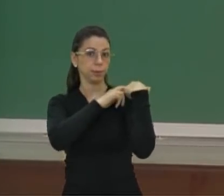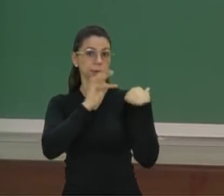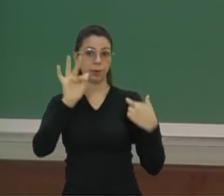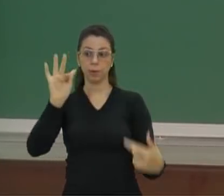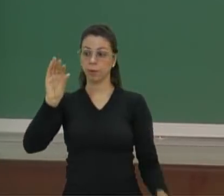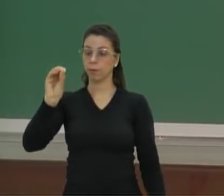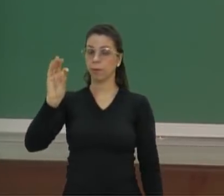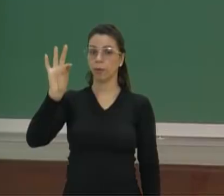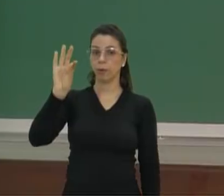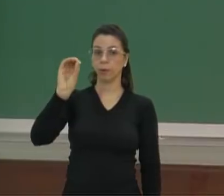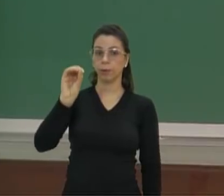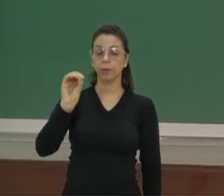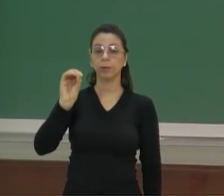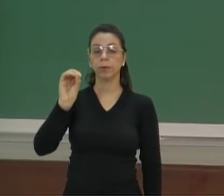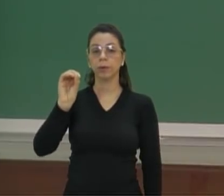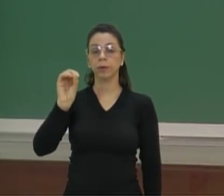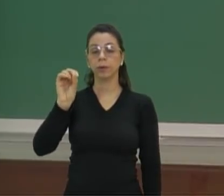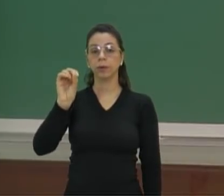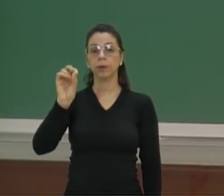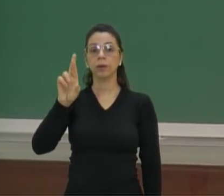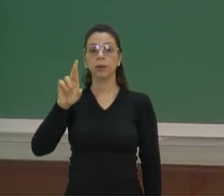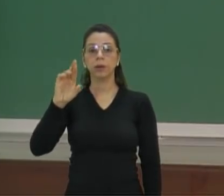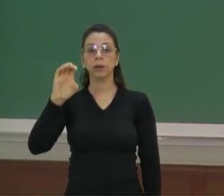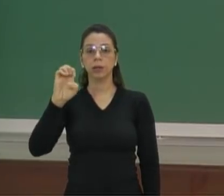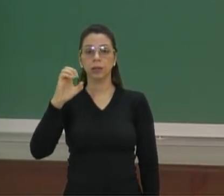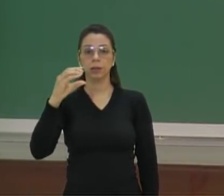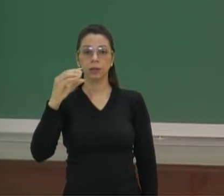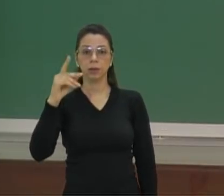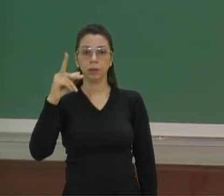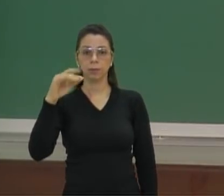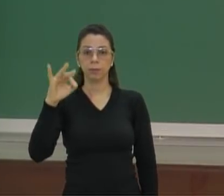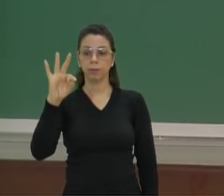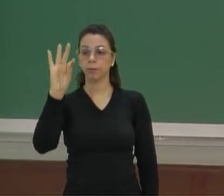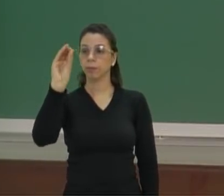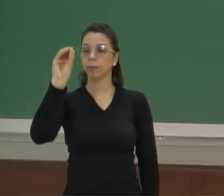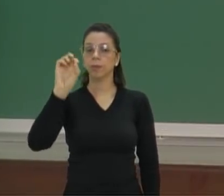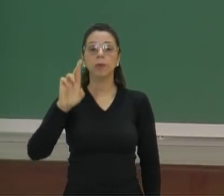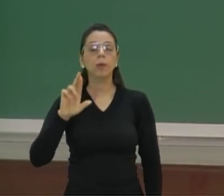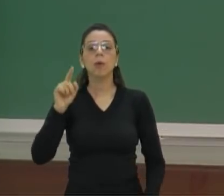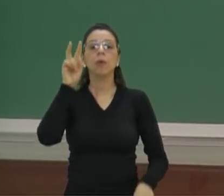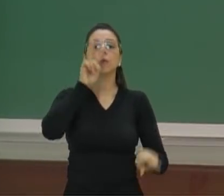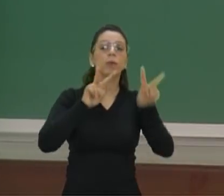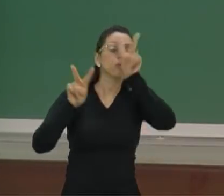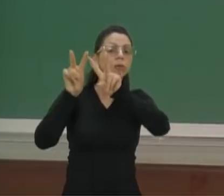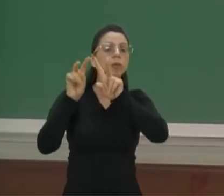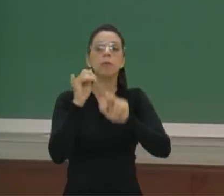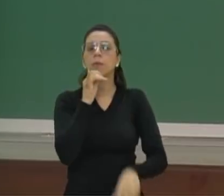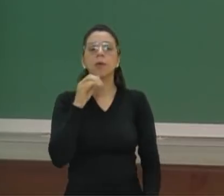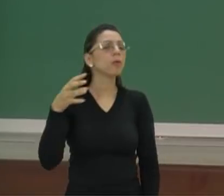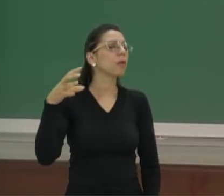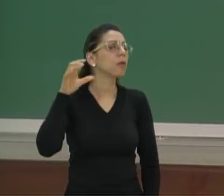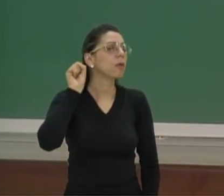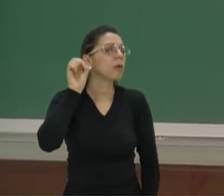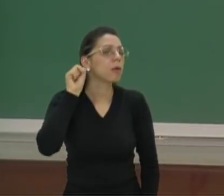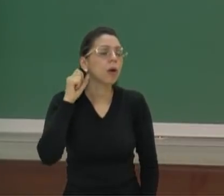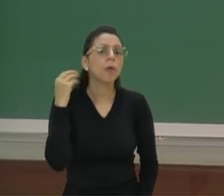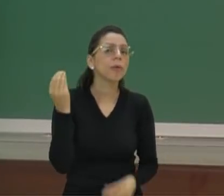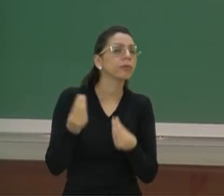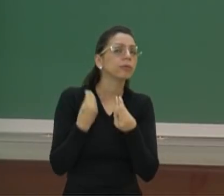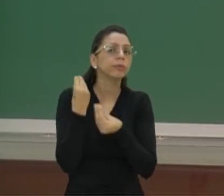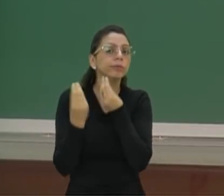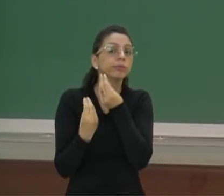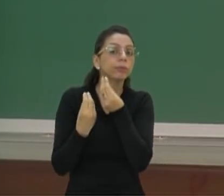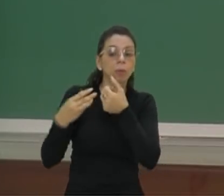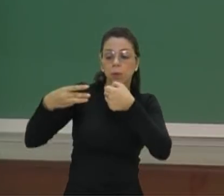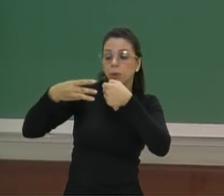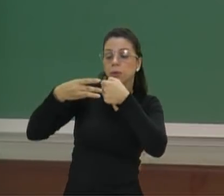na visão. Em que região do olho ele fica? Por exemplo, na audição. Os mecanorreceptores